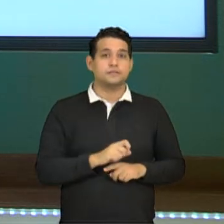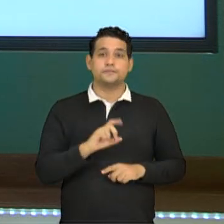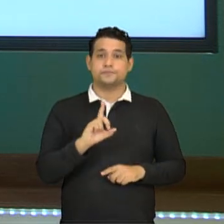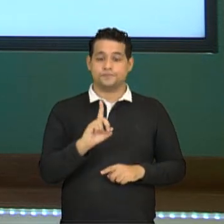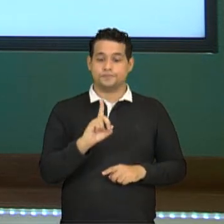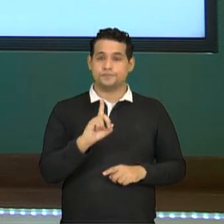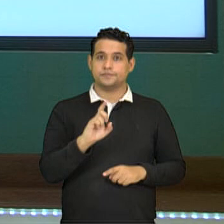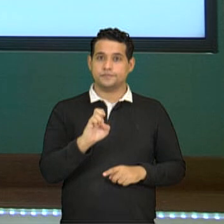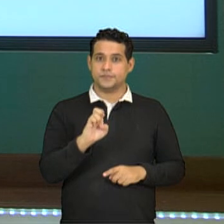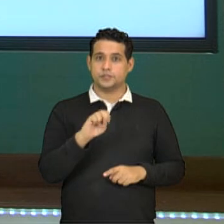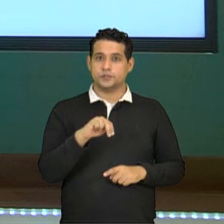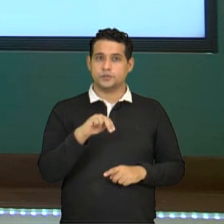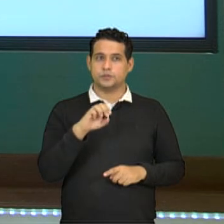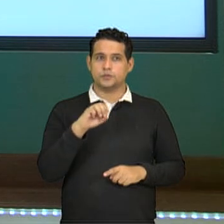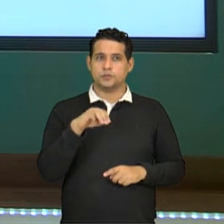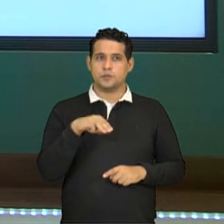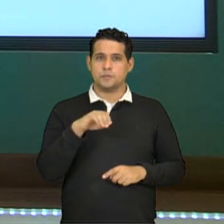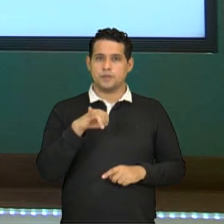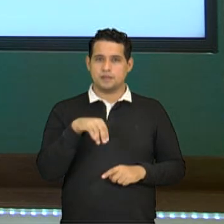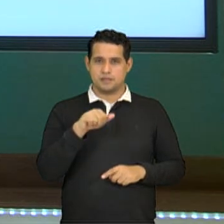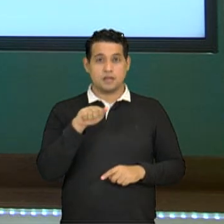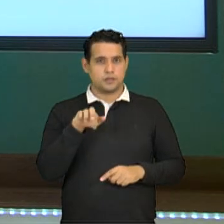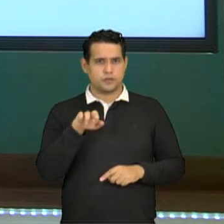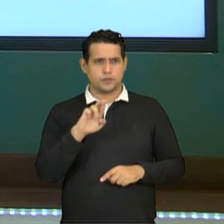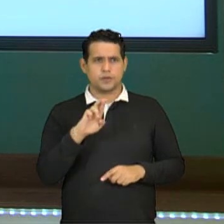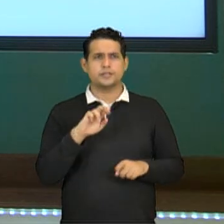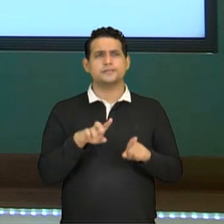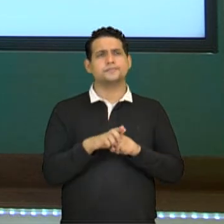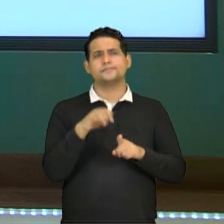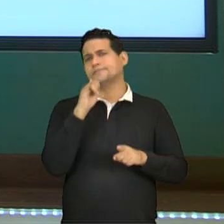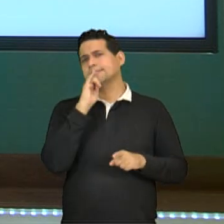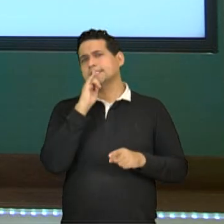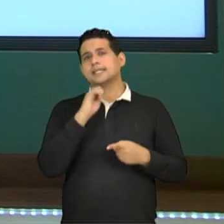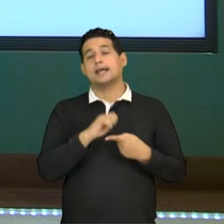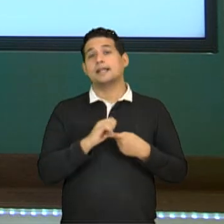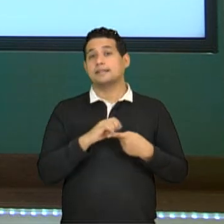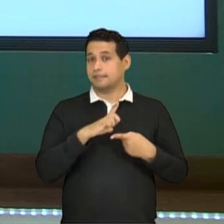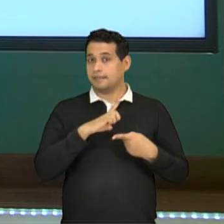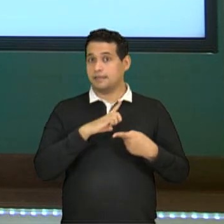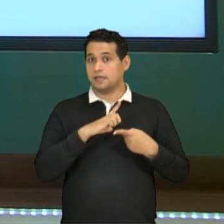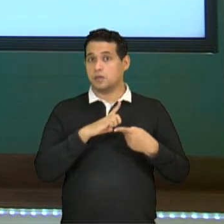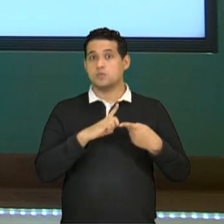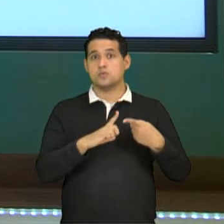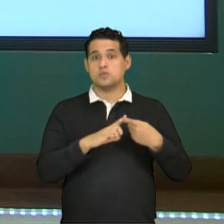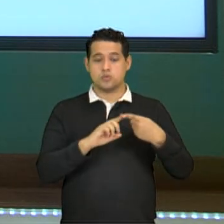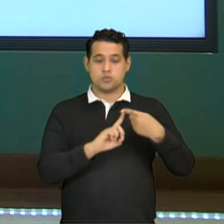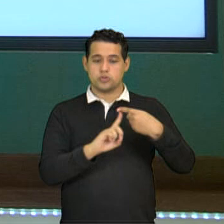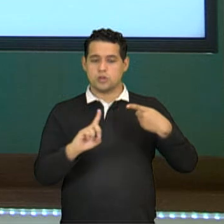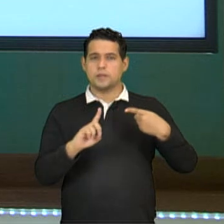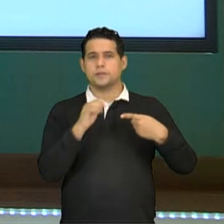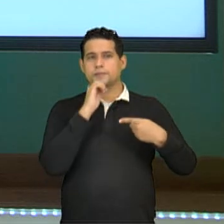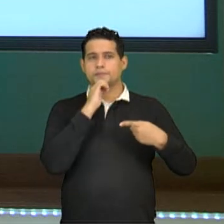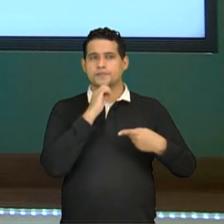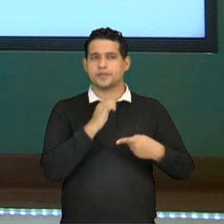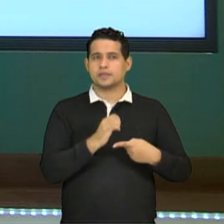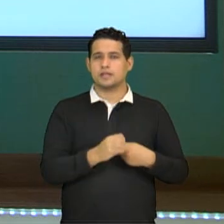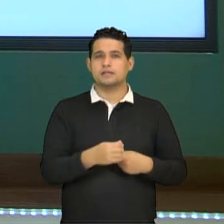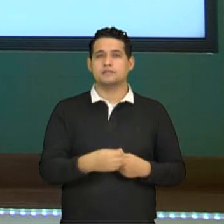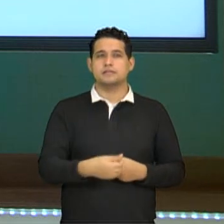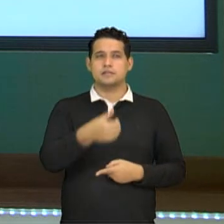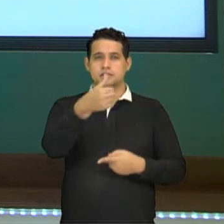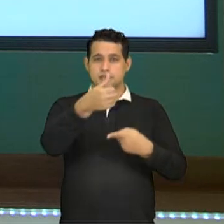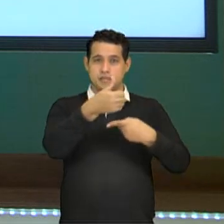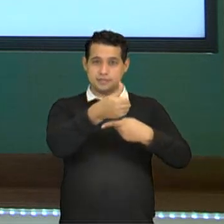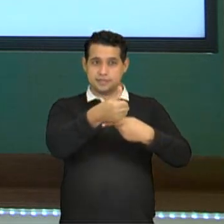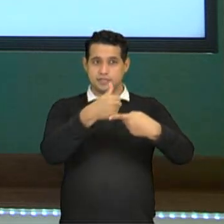denominador, ok? Então veja, quando elas têm o mesmo denominador, como por exemplo 6 nonos mais